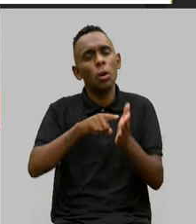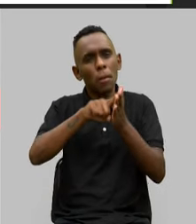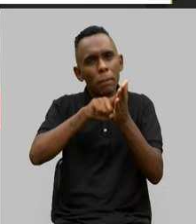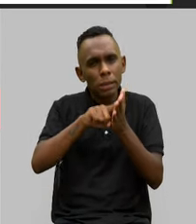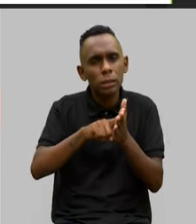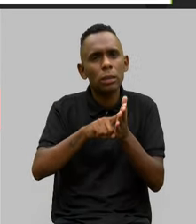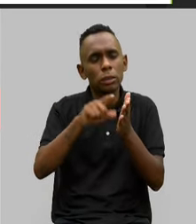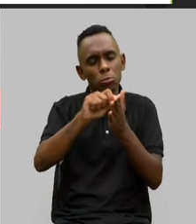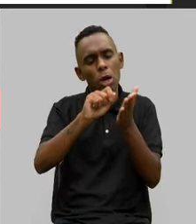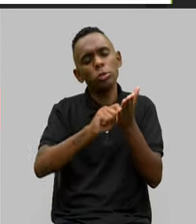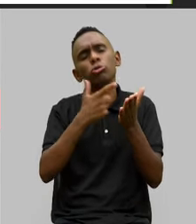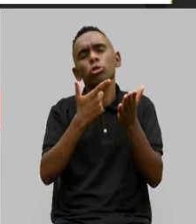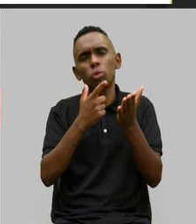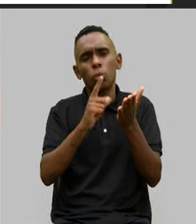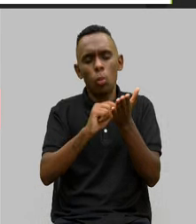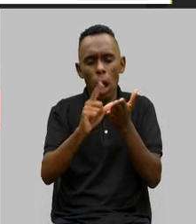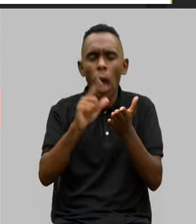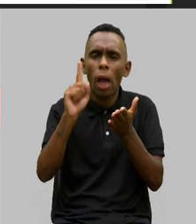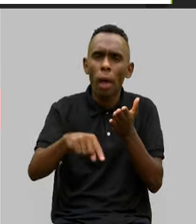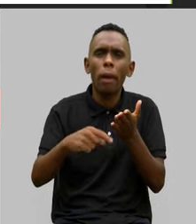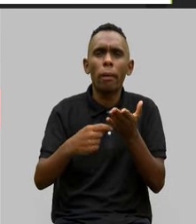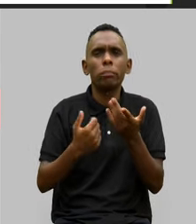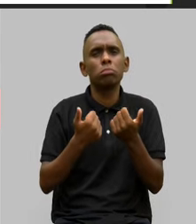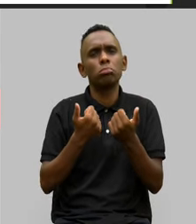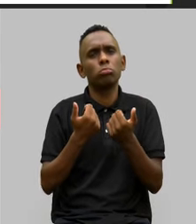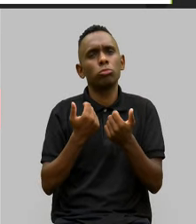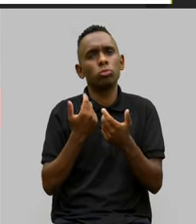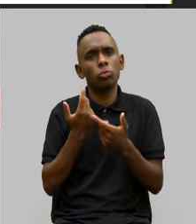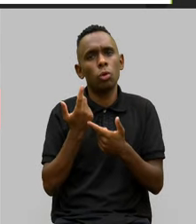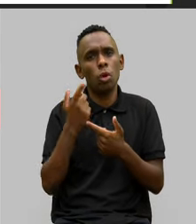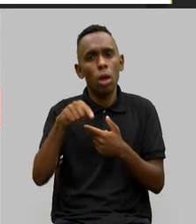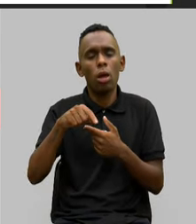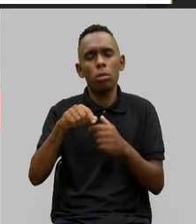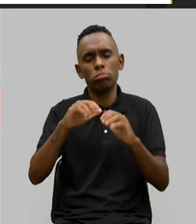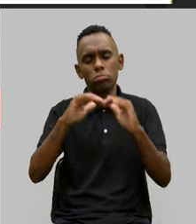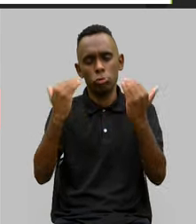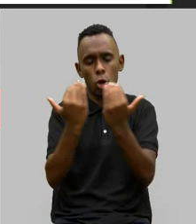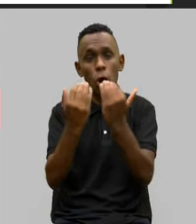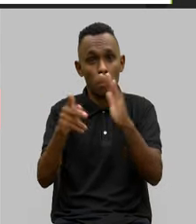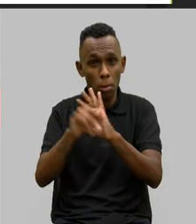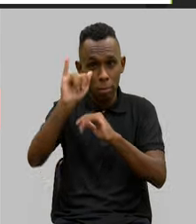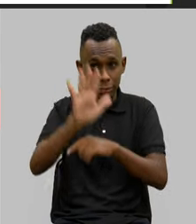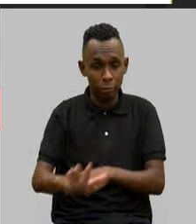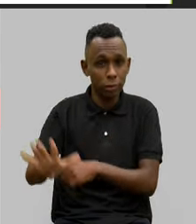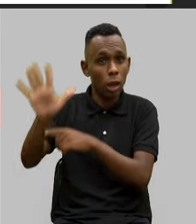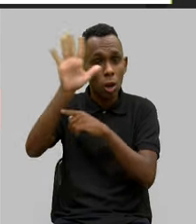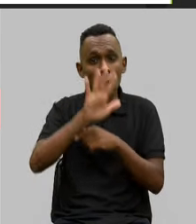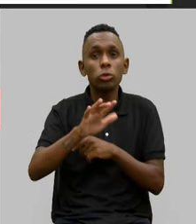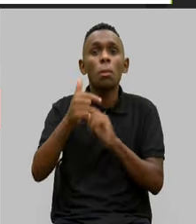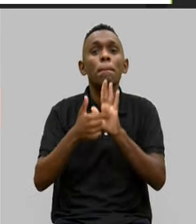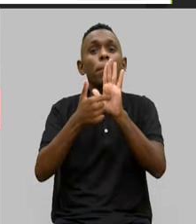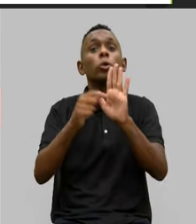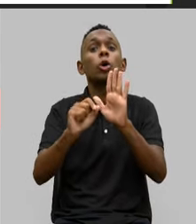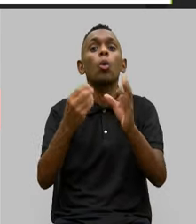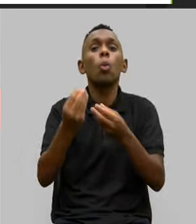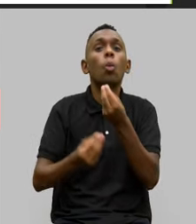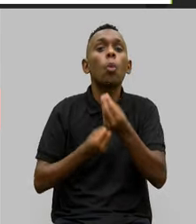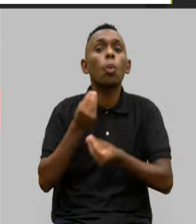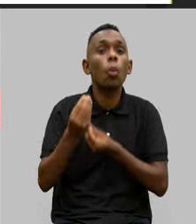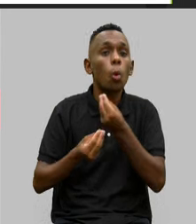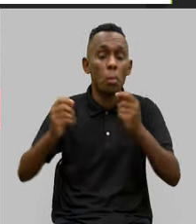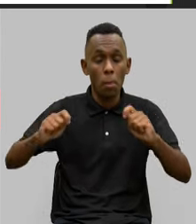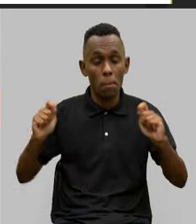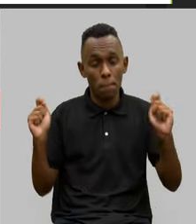muito elogiado a questão de 2 anos num congresso internacional mostrando como que